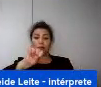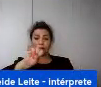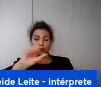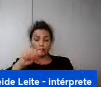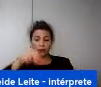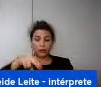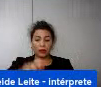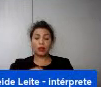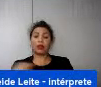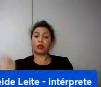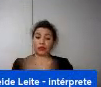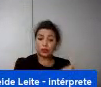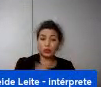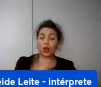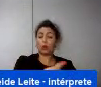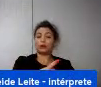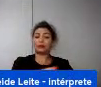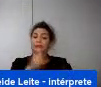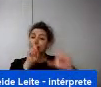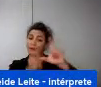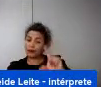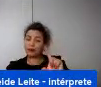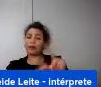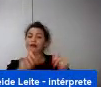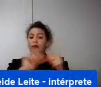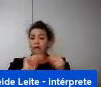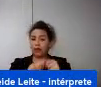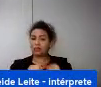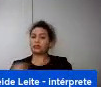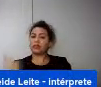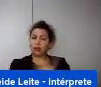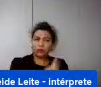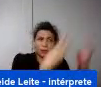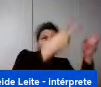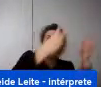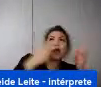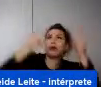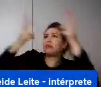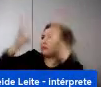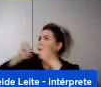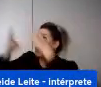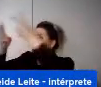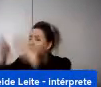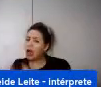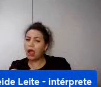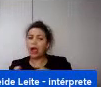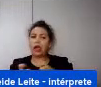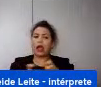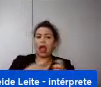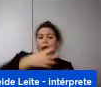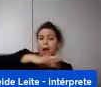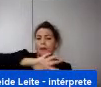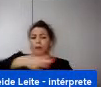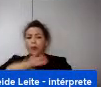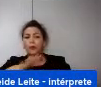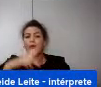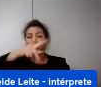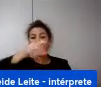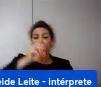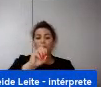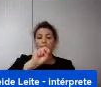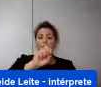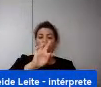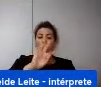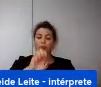a gente depende, para fazer as nossas inferências, né, ou seja, a probabilidade posterior,